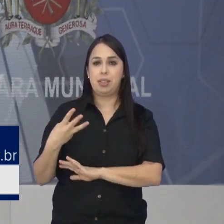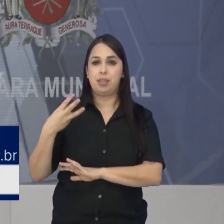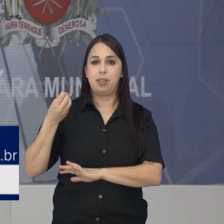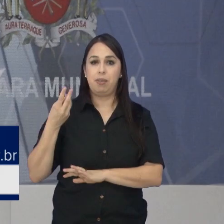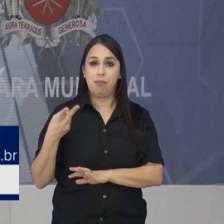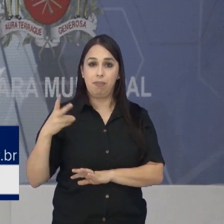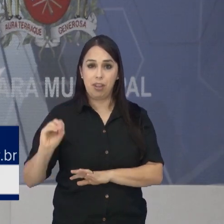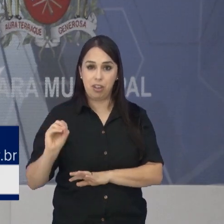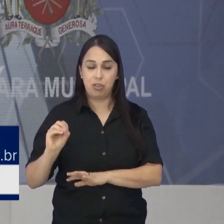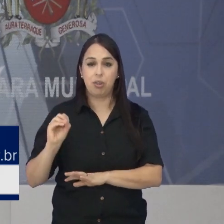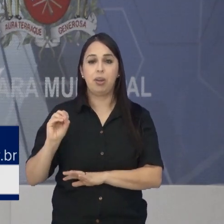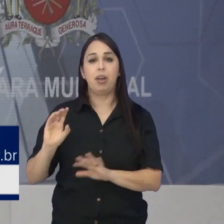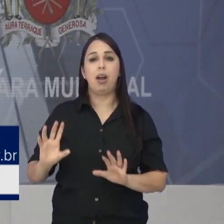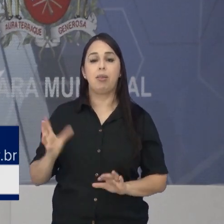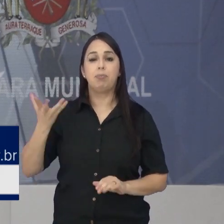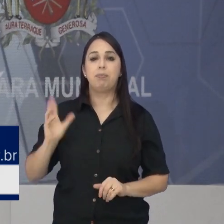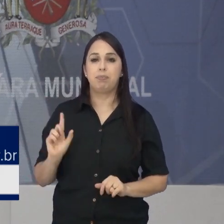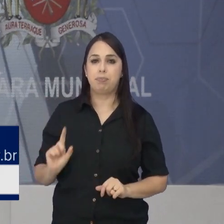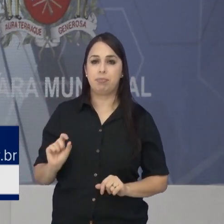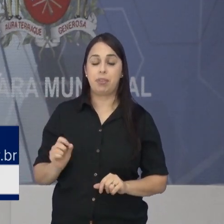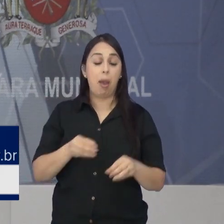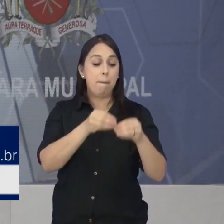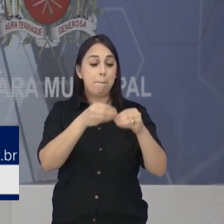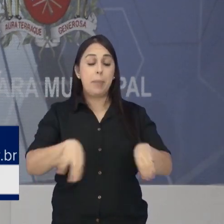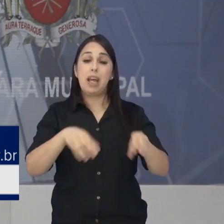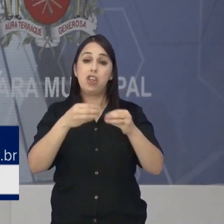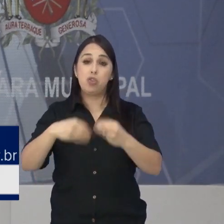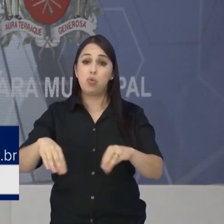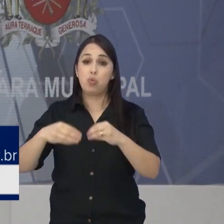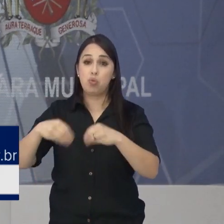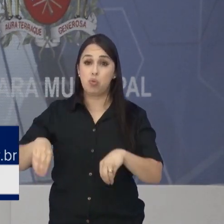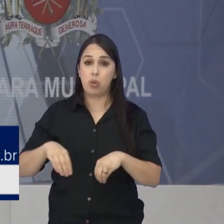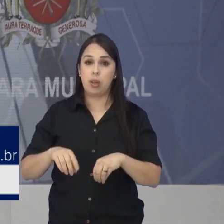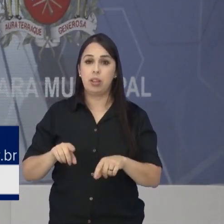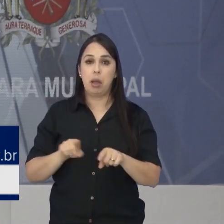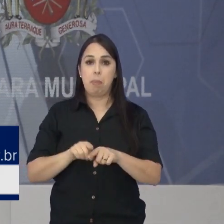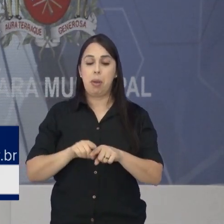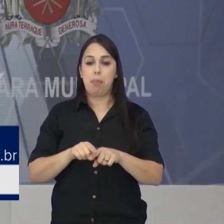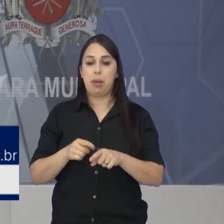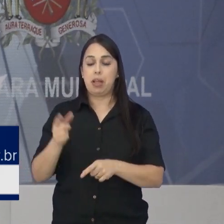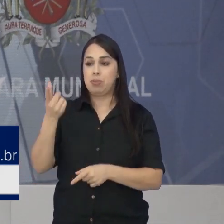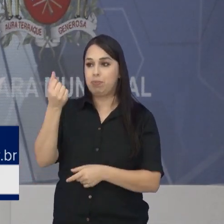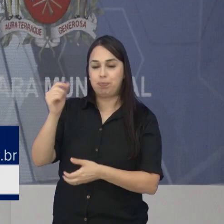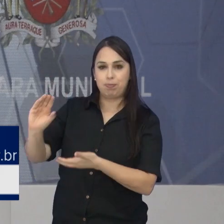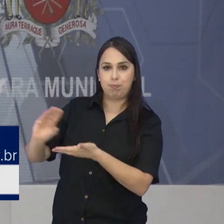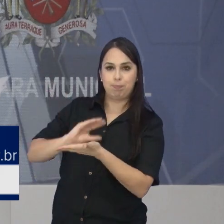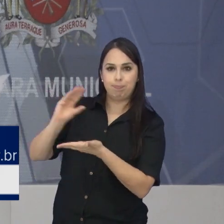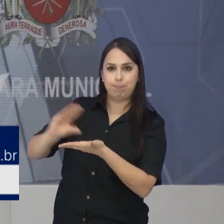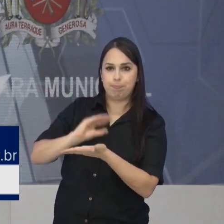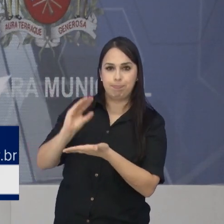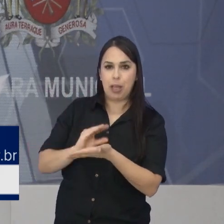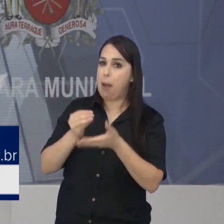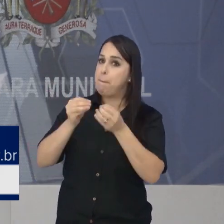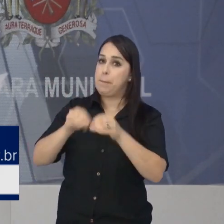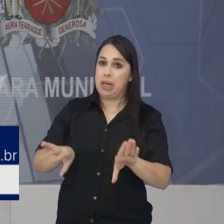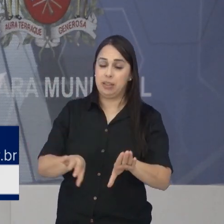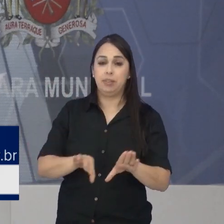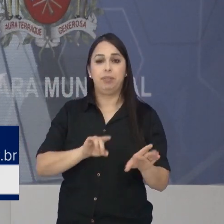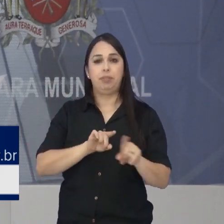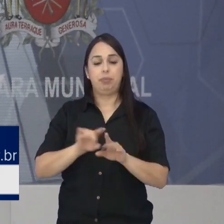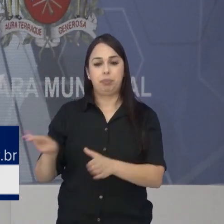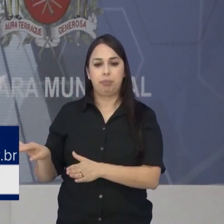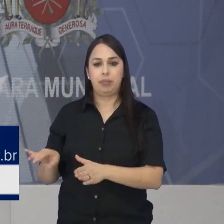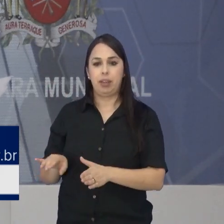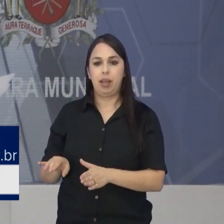4.320/64, ocasionando efetivo prejuízo à ação de controle de recursos públicos. Há divergências do quadro